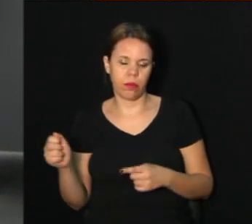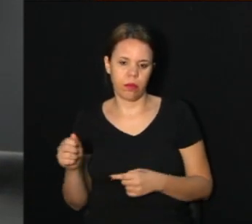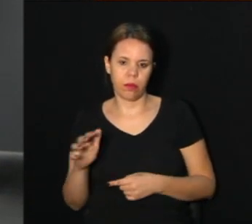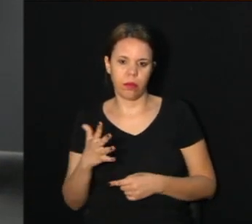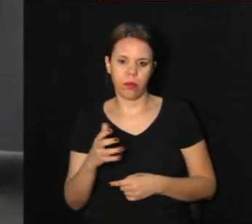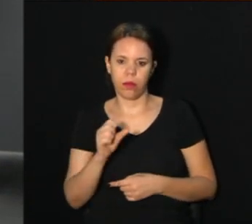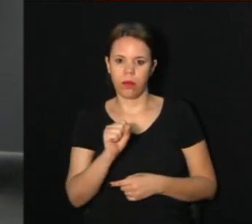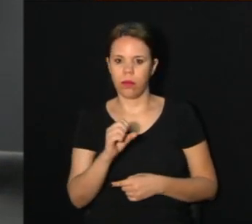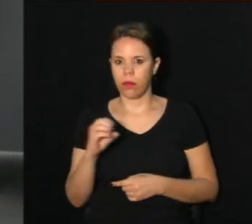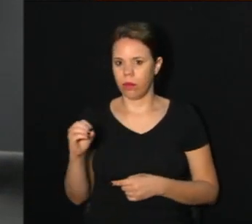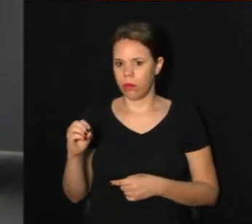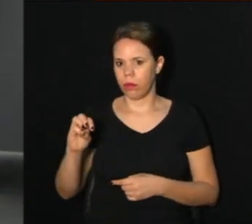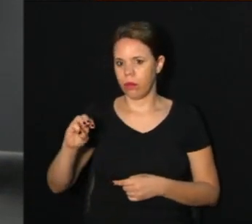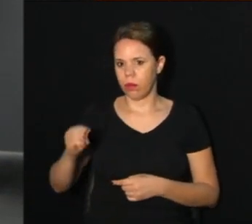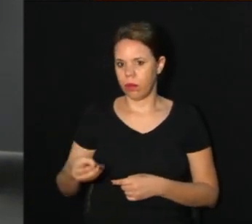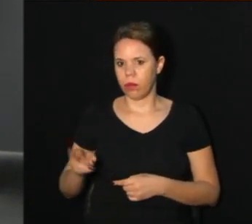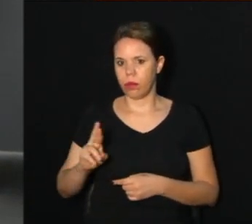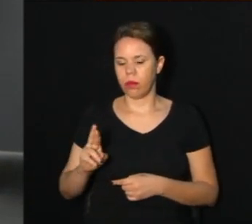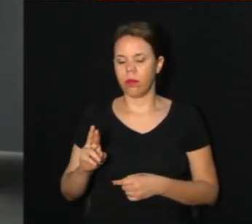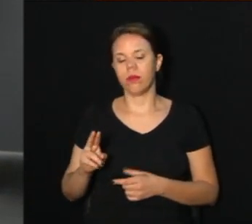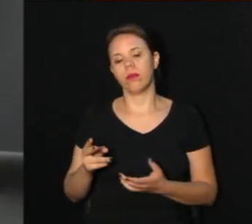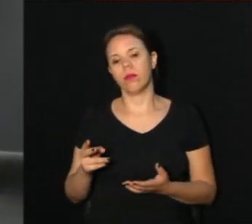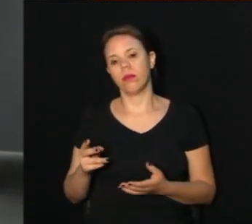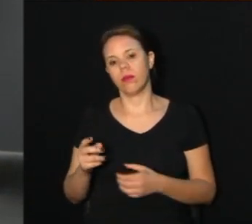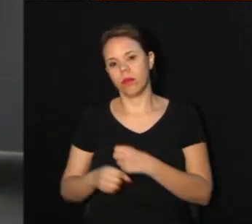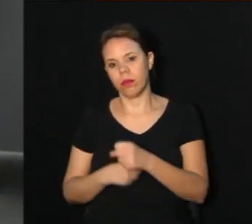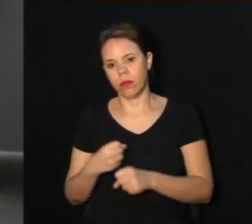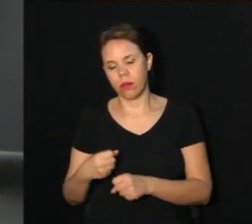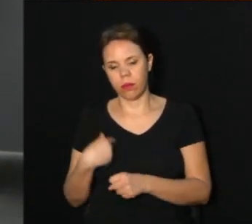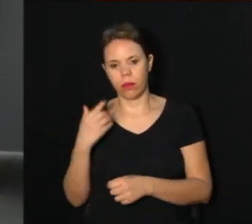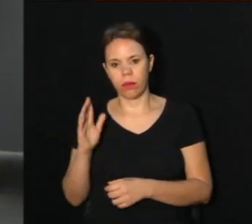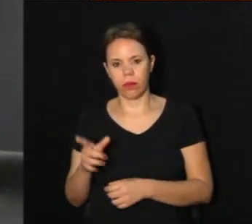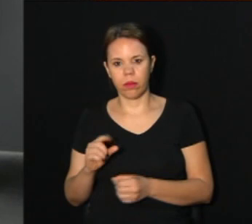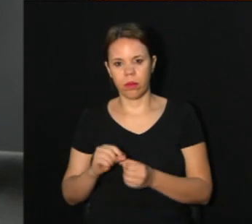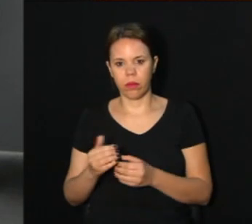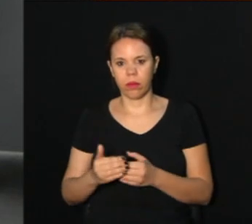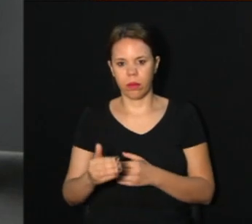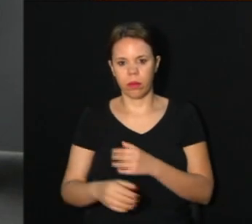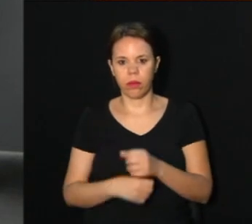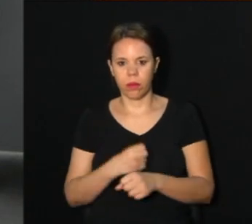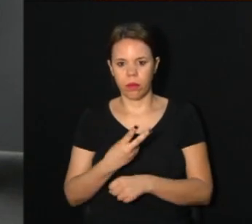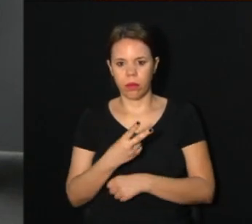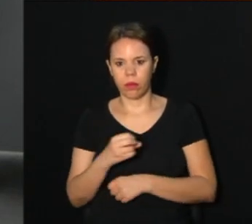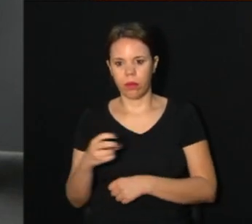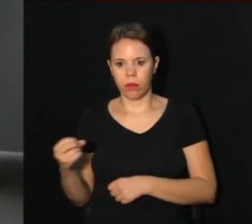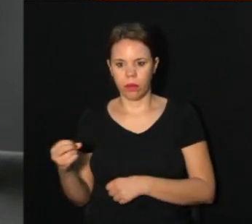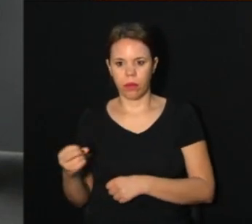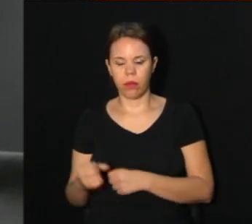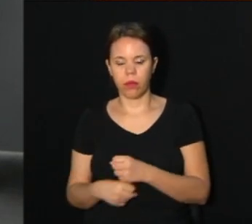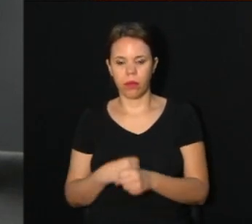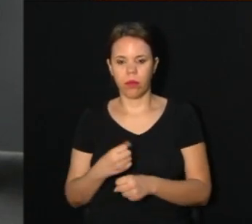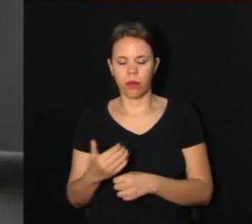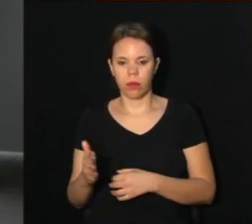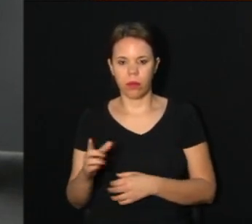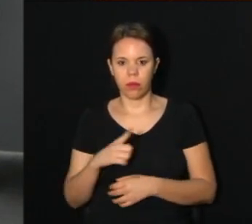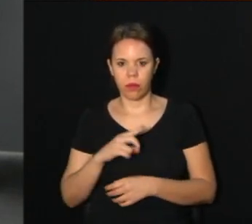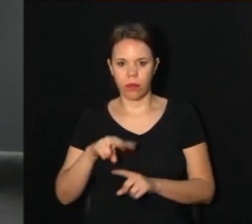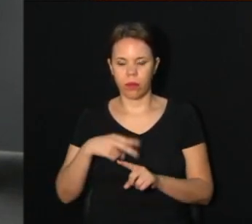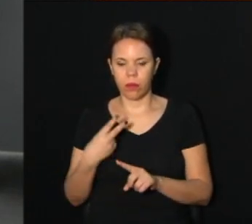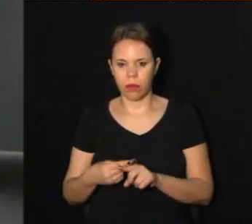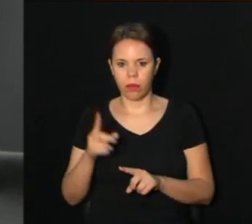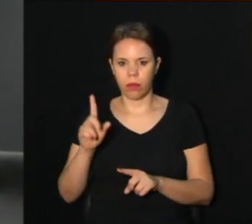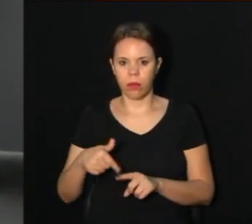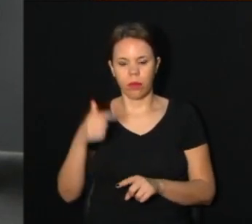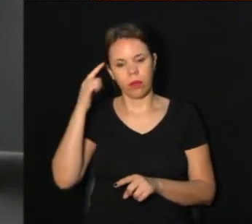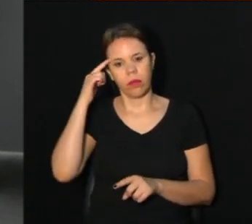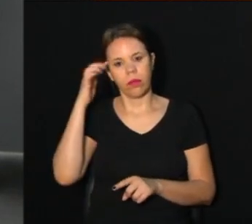de 80 milhões ao ano, nós fazemos uma projeção já para o ano que vem, 2020, pelo menos dobrar isso. A gente